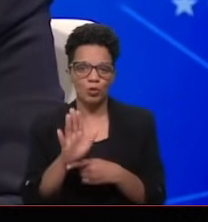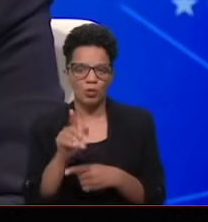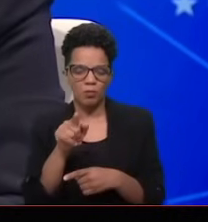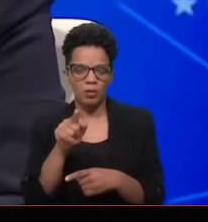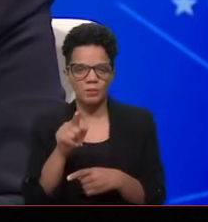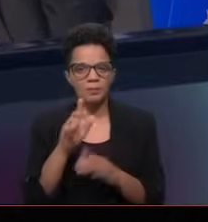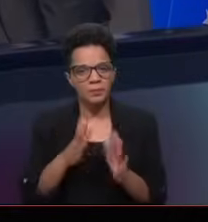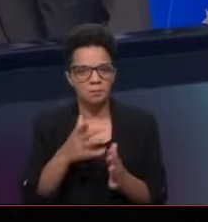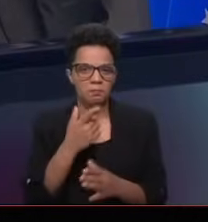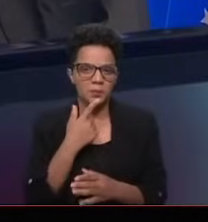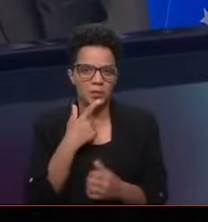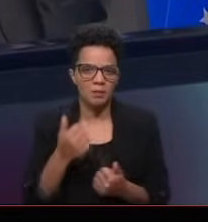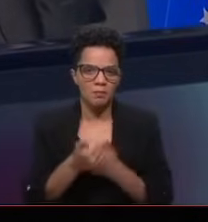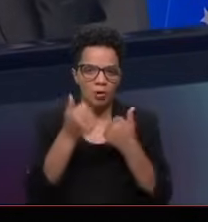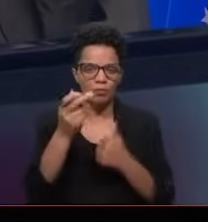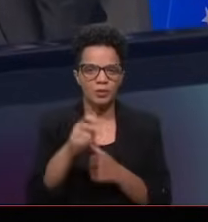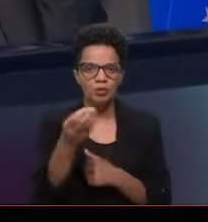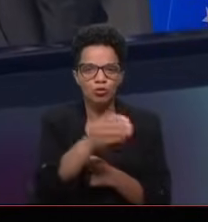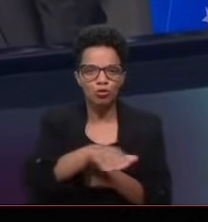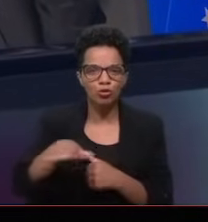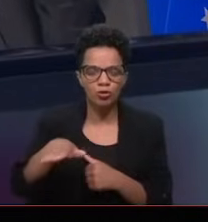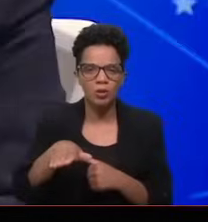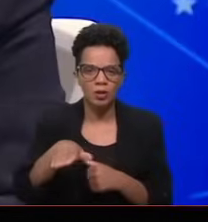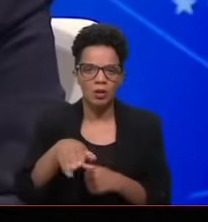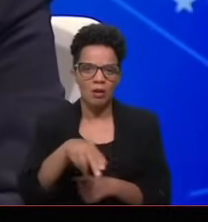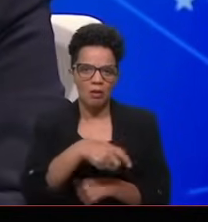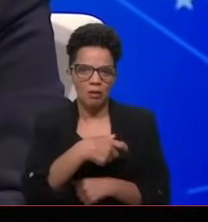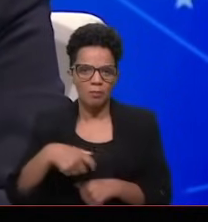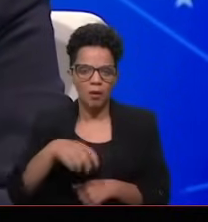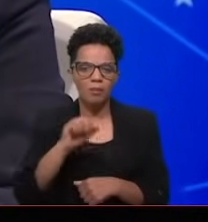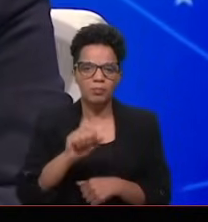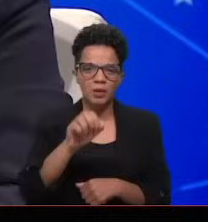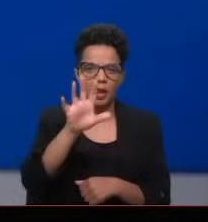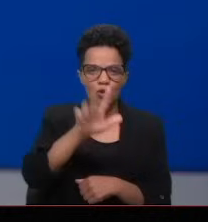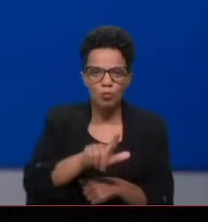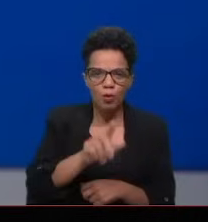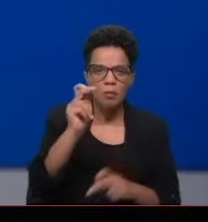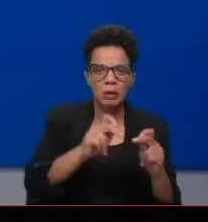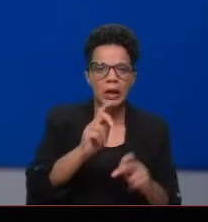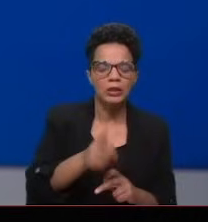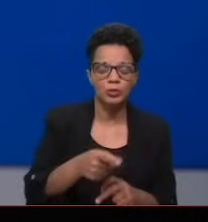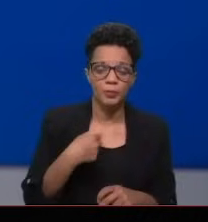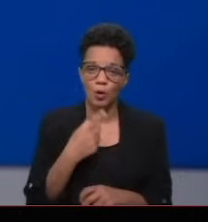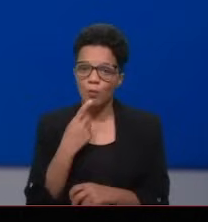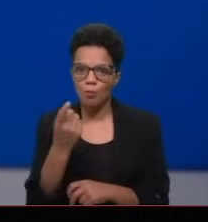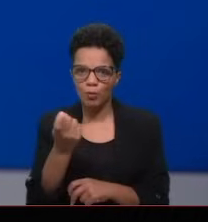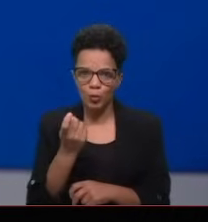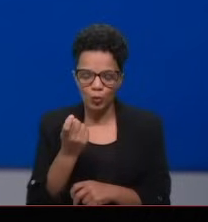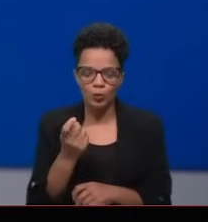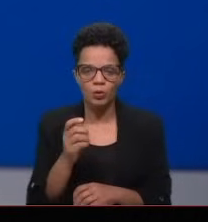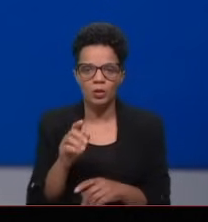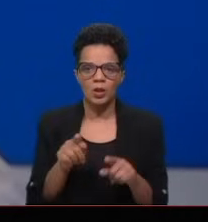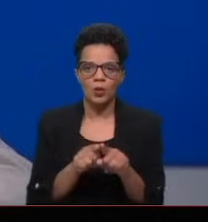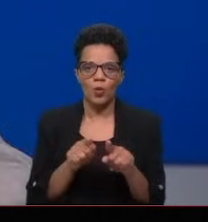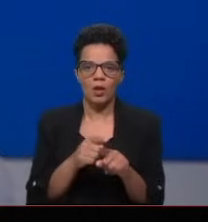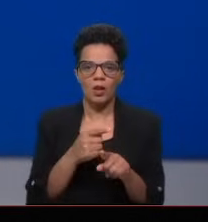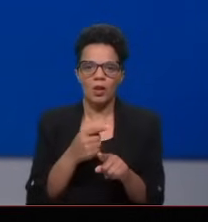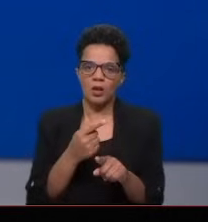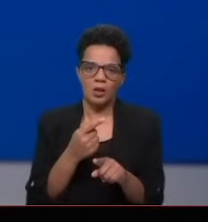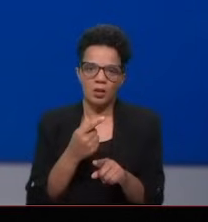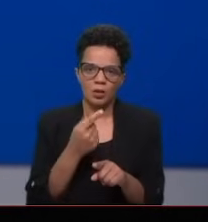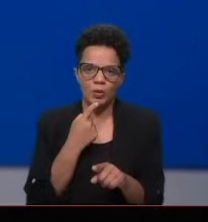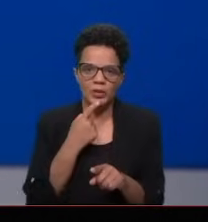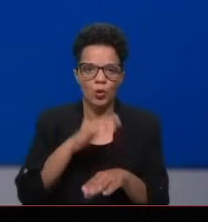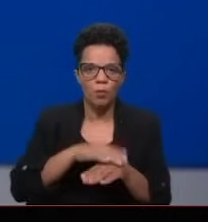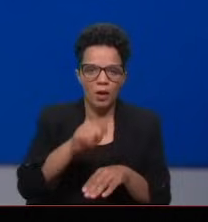cuidado e perceber o que é que aconteceu a esta criança de palesa em Lisboa a minha pergunta sem estabelecer obviamente uma causa e efeito eu não me competo a